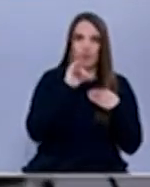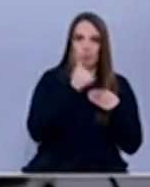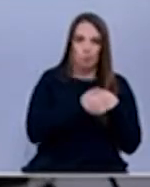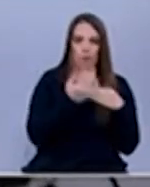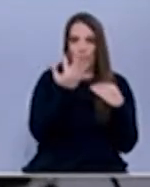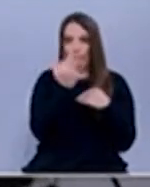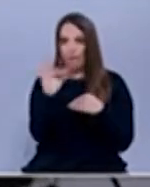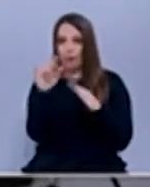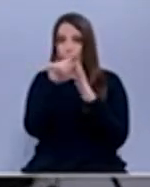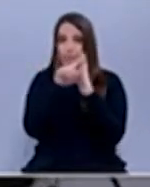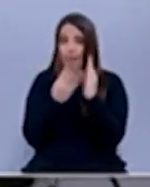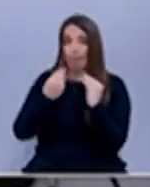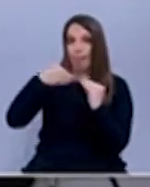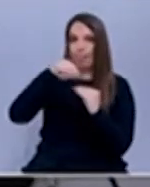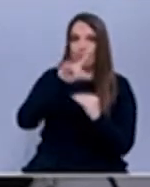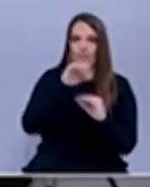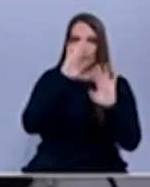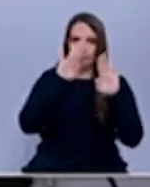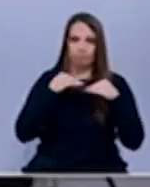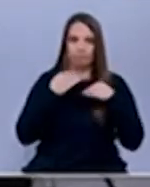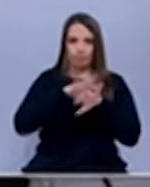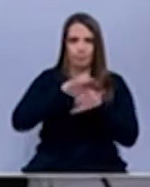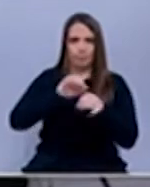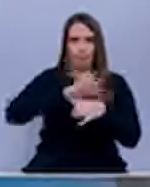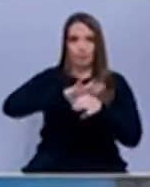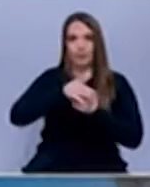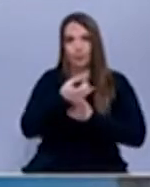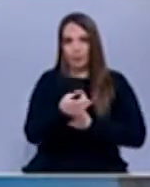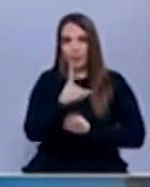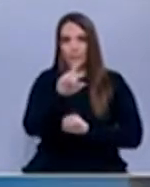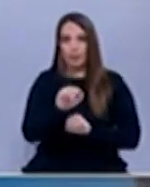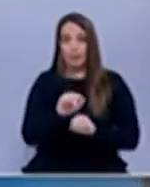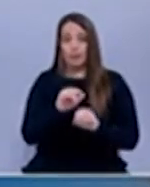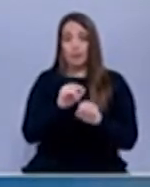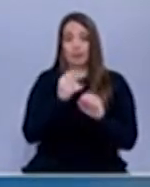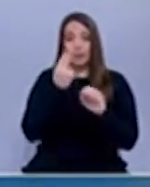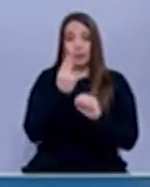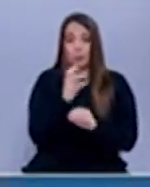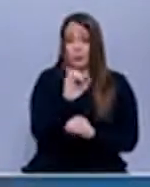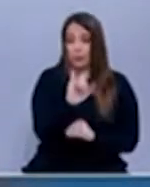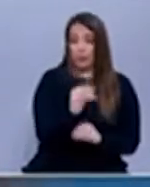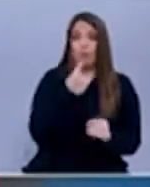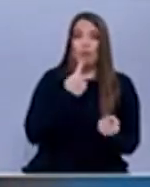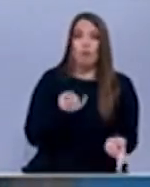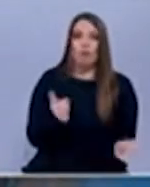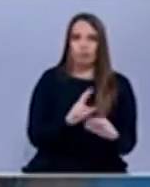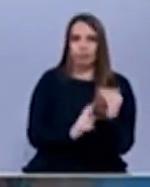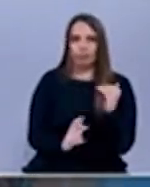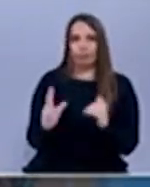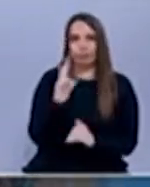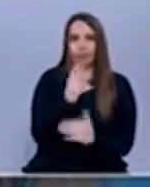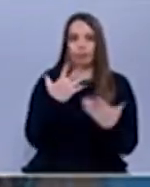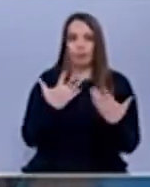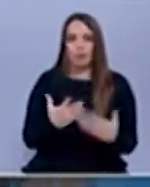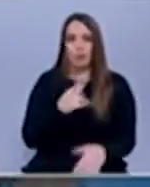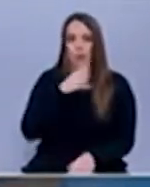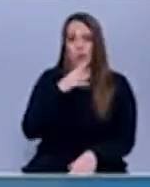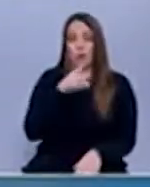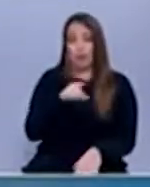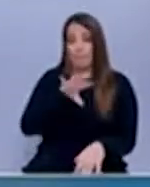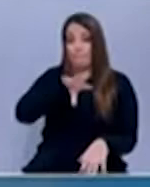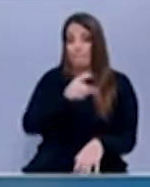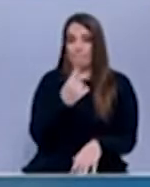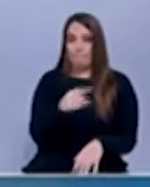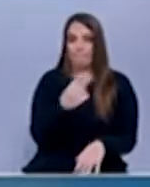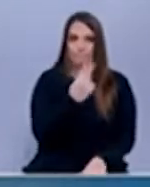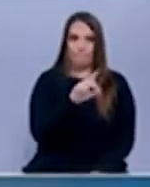junta-se a esta lista. Os internamentos por Covid-19, incluindo nos intensivos, voltaram a disparar, numa altura em que o país já soma